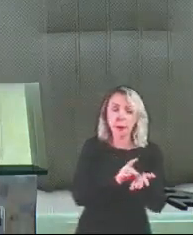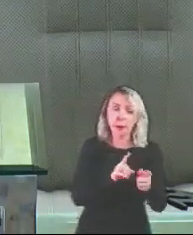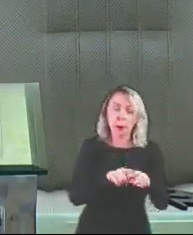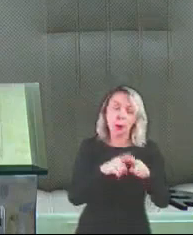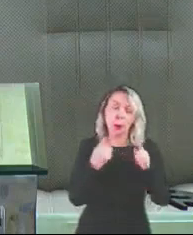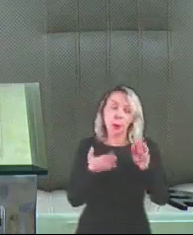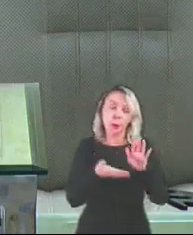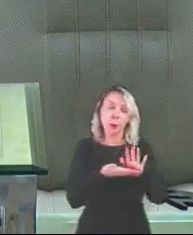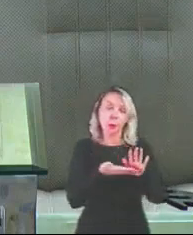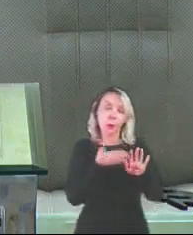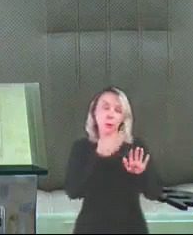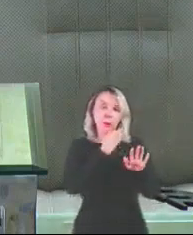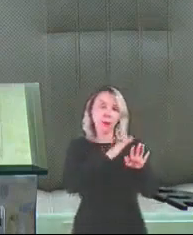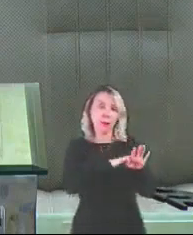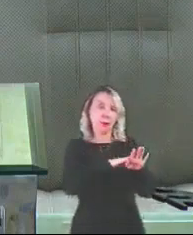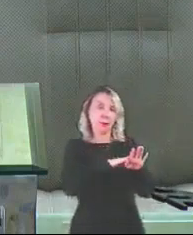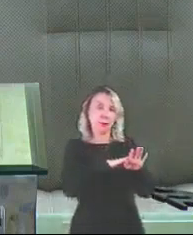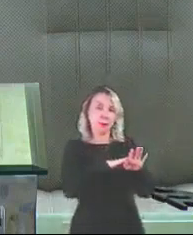metafórica.